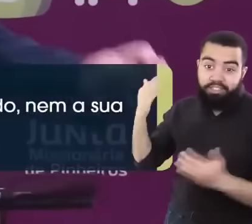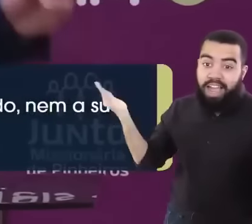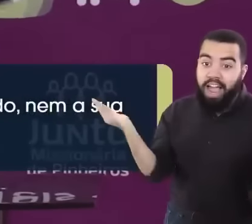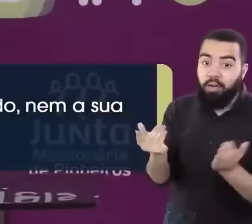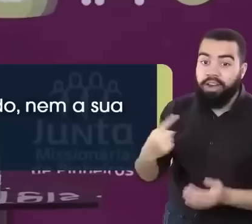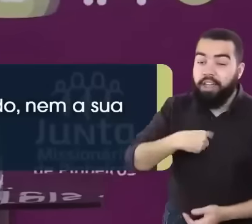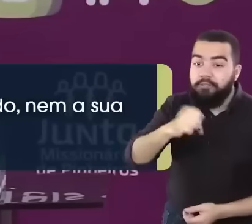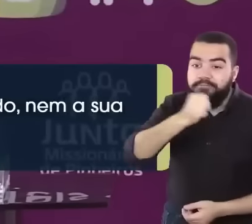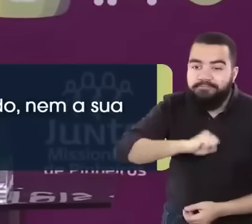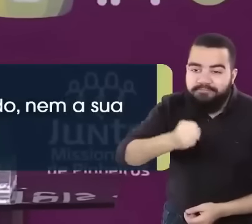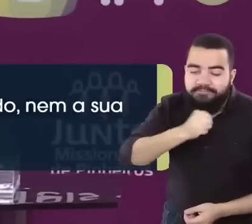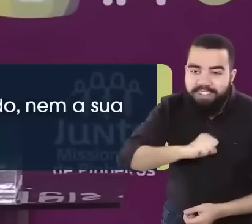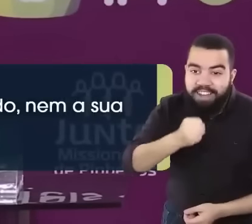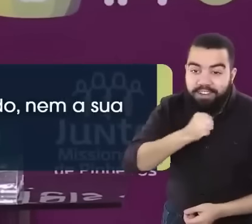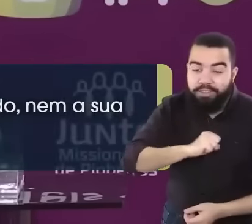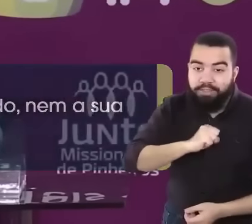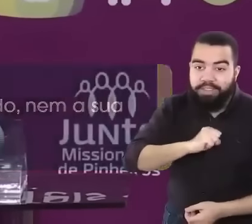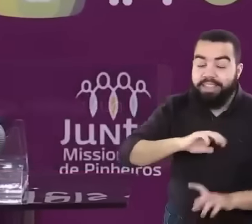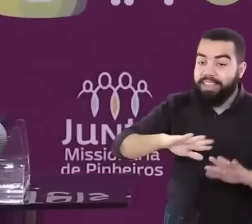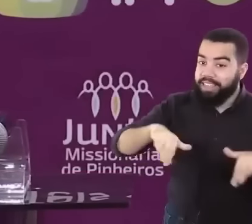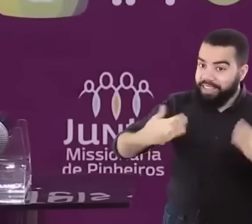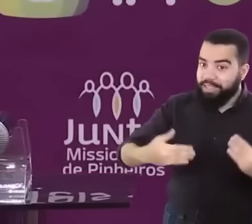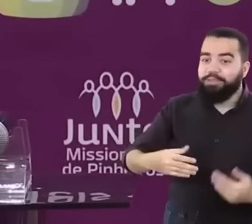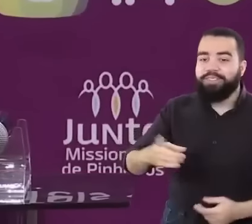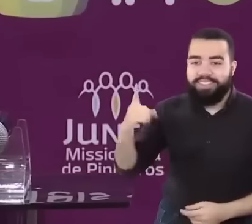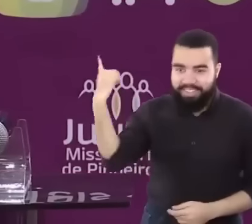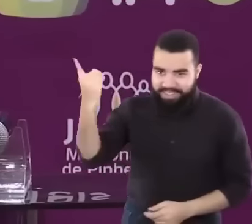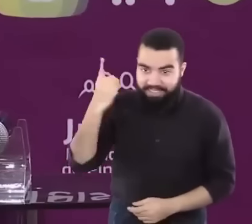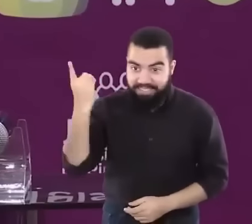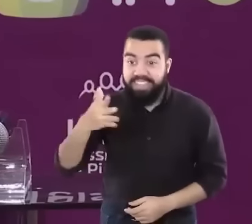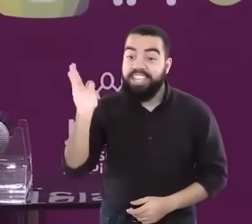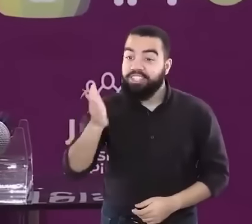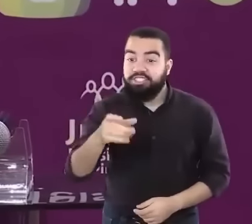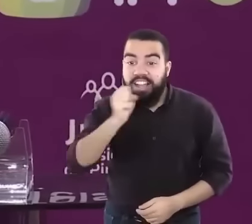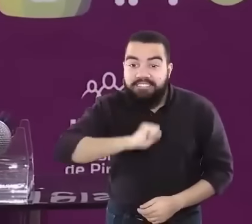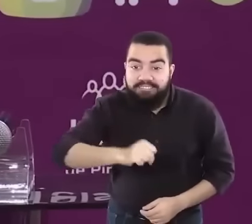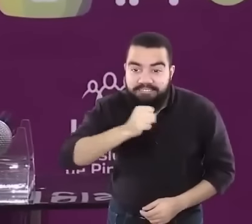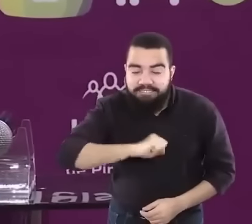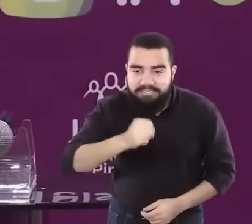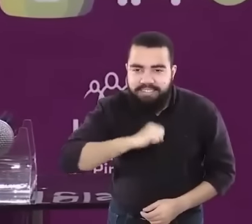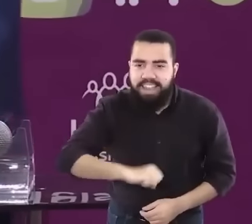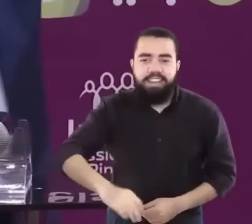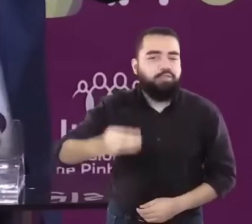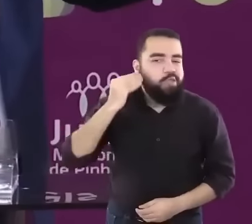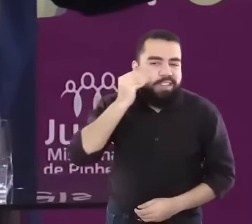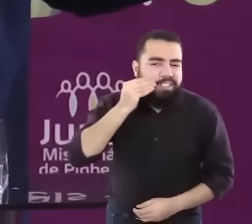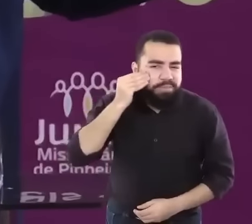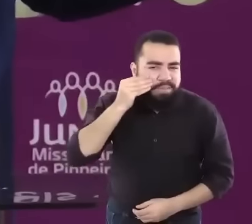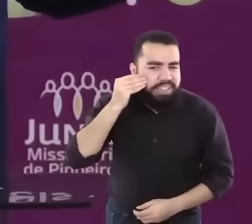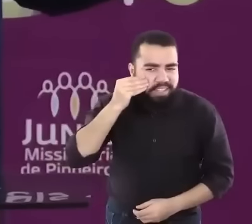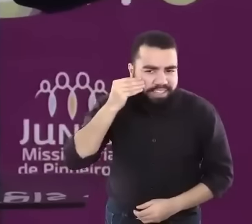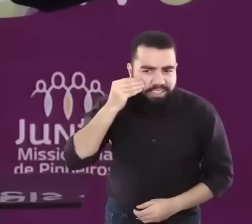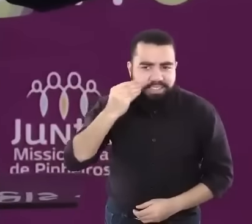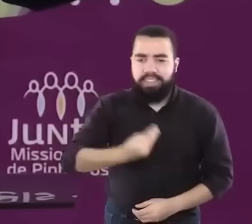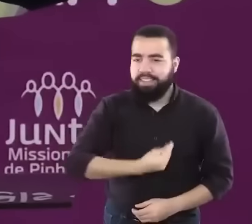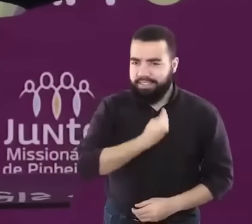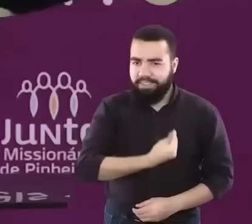então este é um Salmo composto por um velho um velho cheio de experiência da